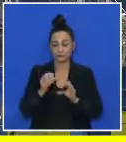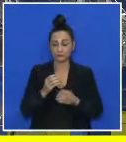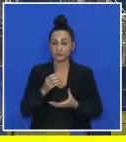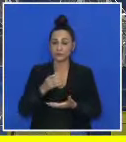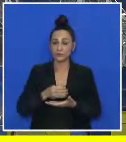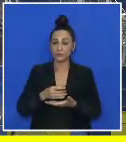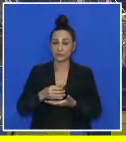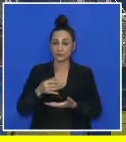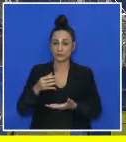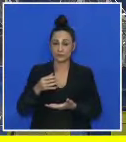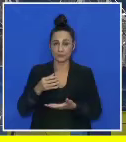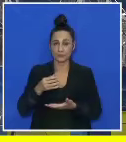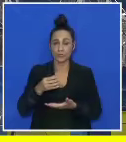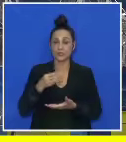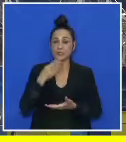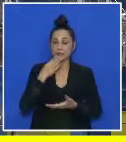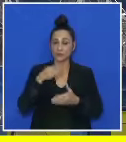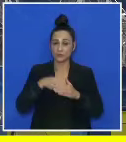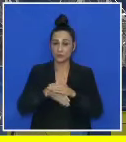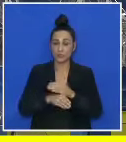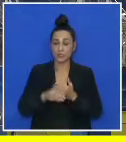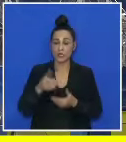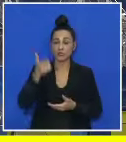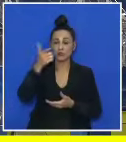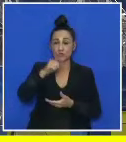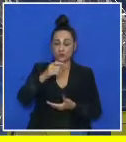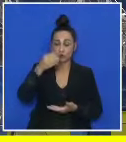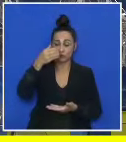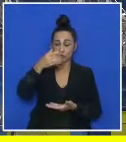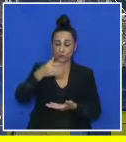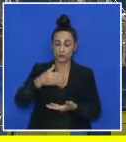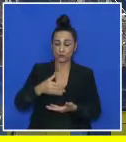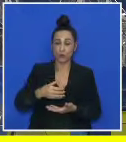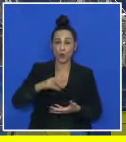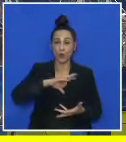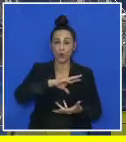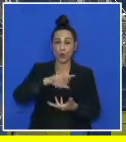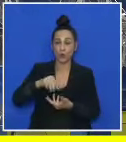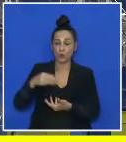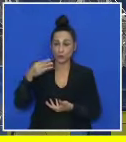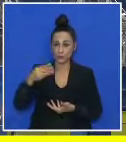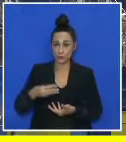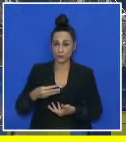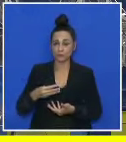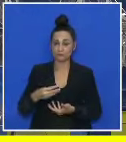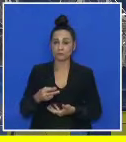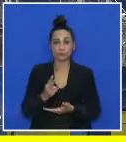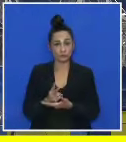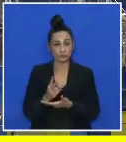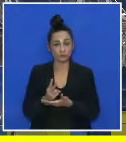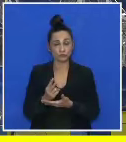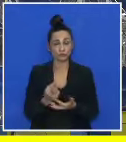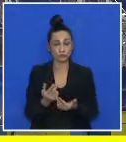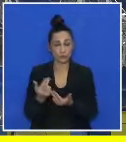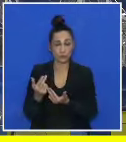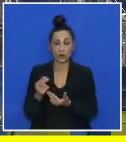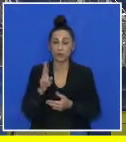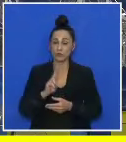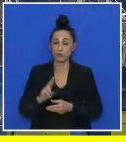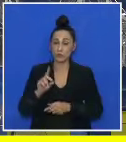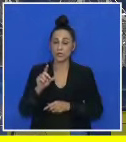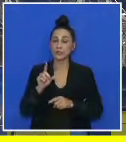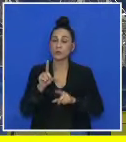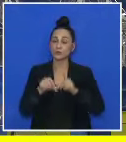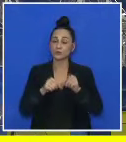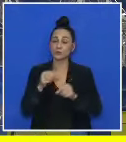recolhendo as sete dezenas sorteadas na Time Mania, colocando-as no suporte em cima do Globo número 3, ou seja, do mesmo Globo utilizado para o